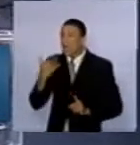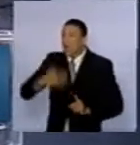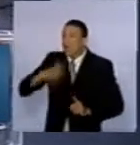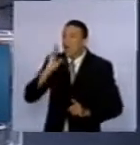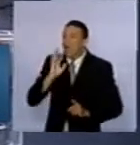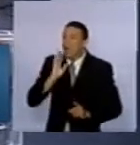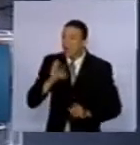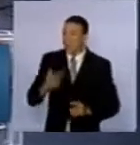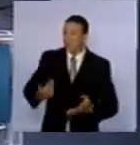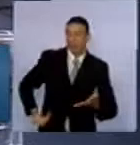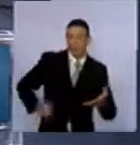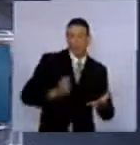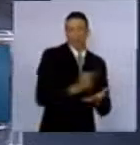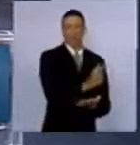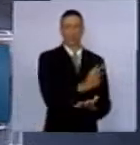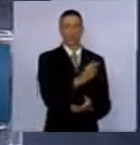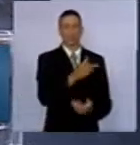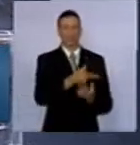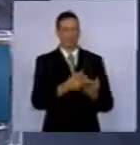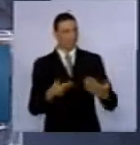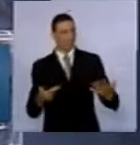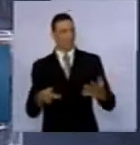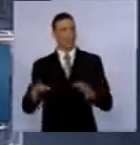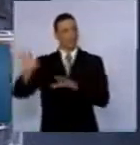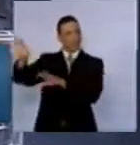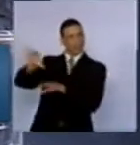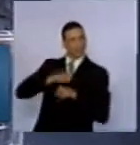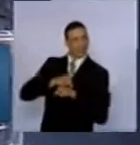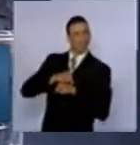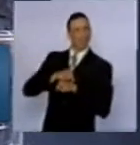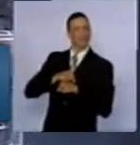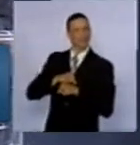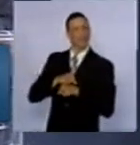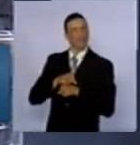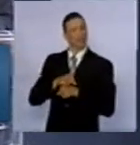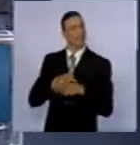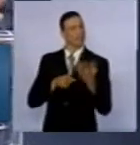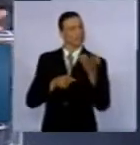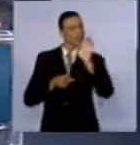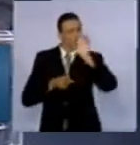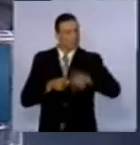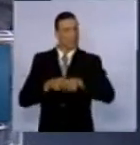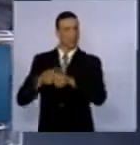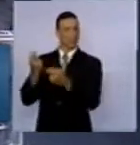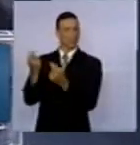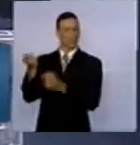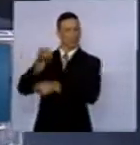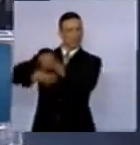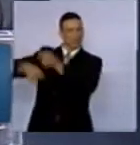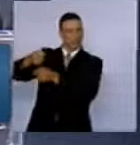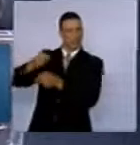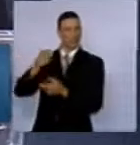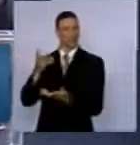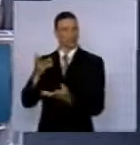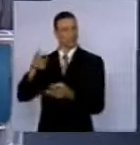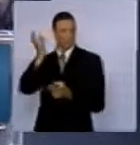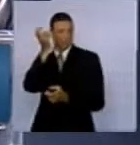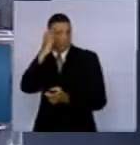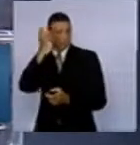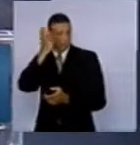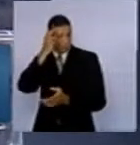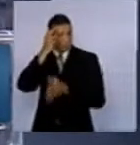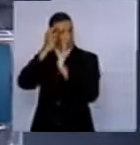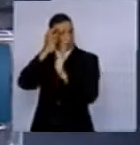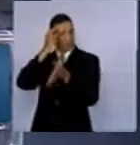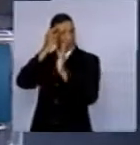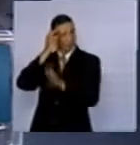é extremamente estratégico para um país, sobre todo ponto de vista econômico, não só o cultural. O cultural, a gente falou muito aqui durante